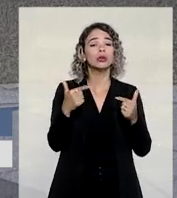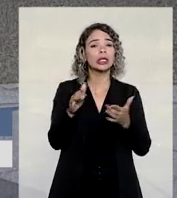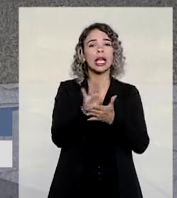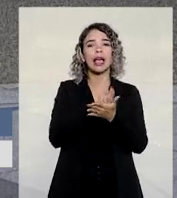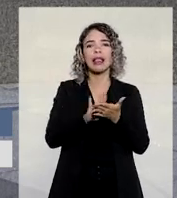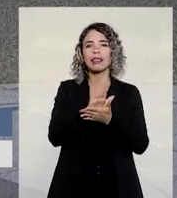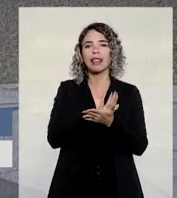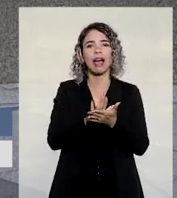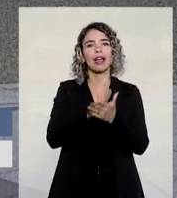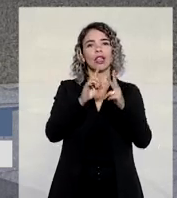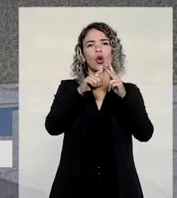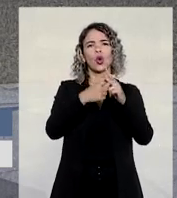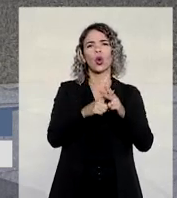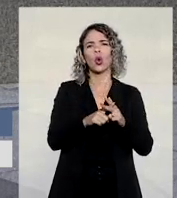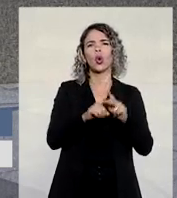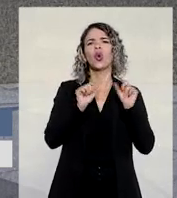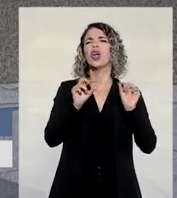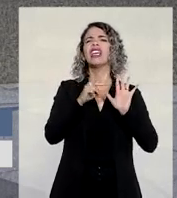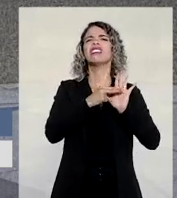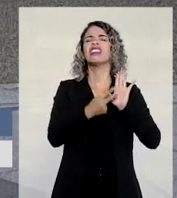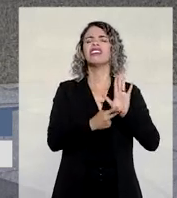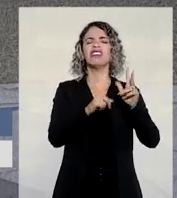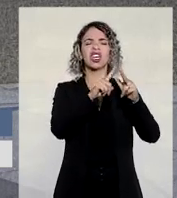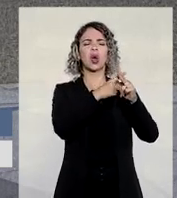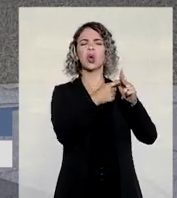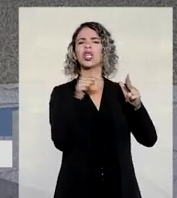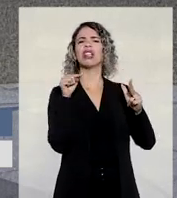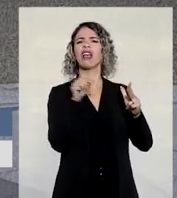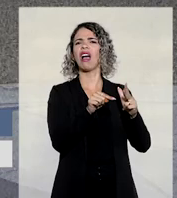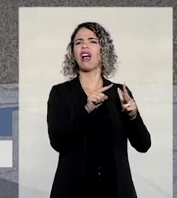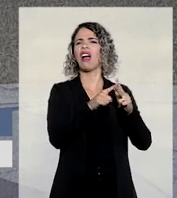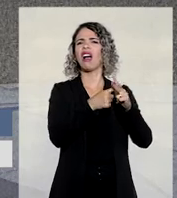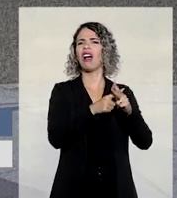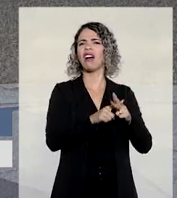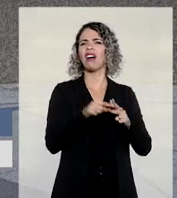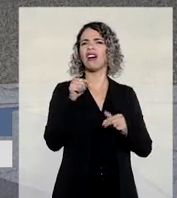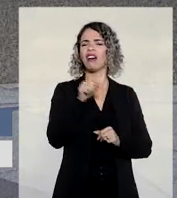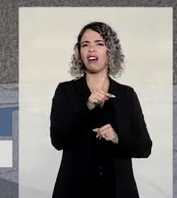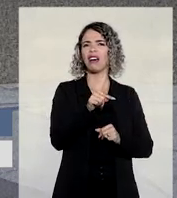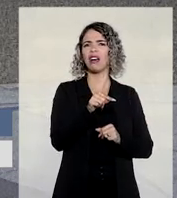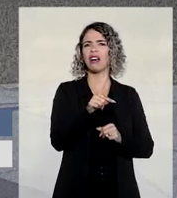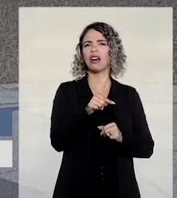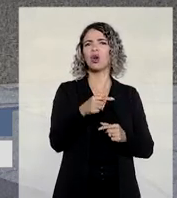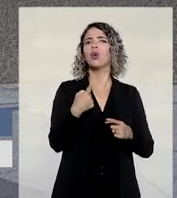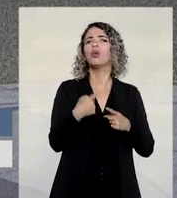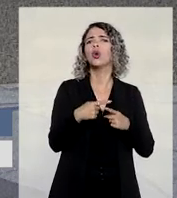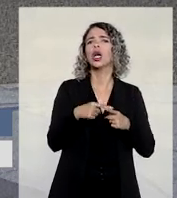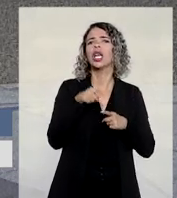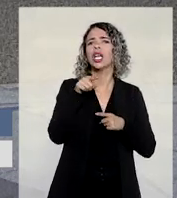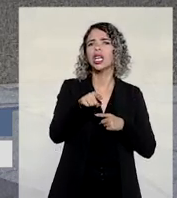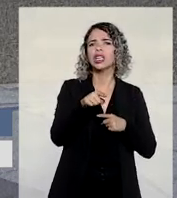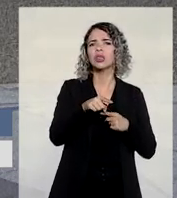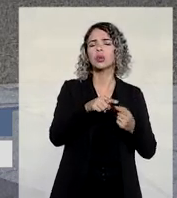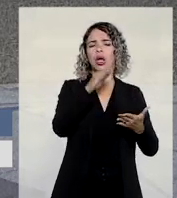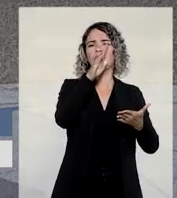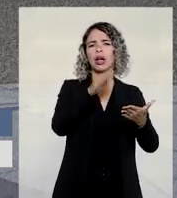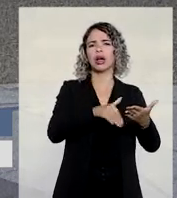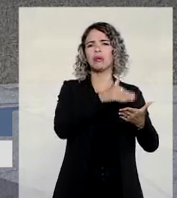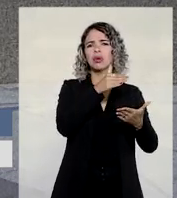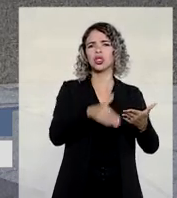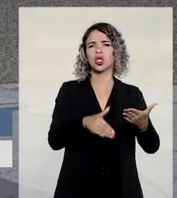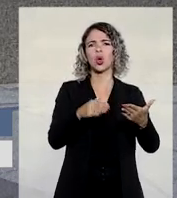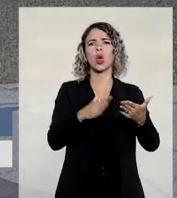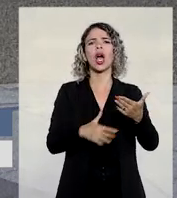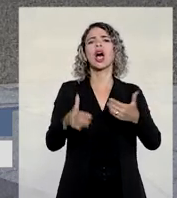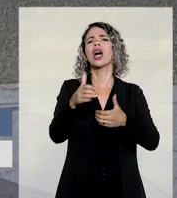posterior ratificação, fecha aspas. O que significava, então, essa ratificação? O que significa essa ratificação? E o que mudou com o